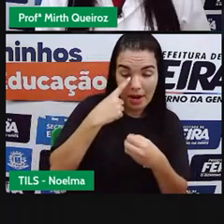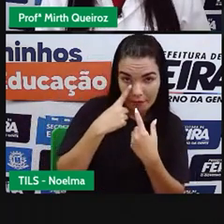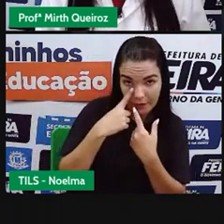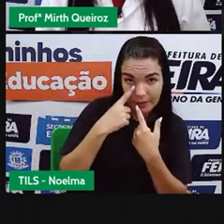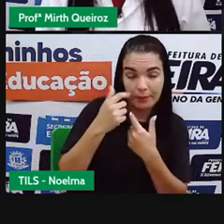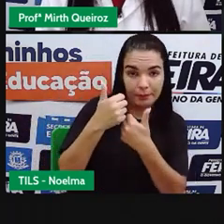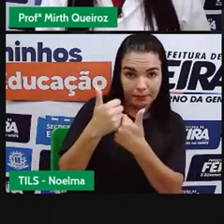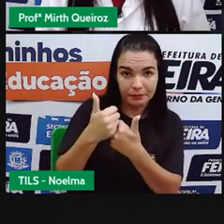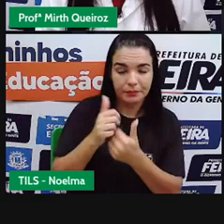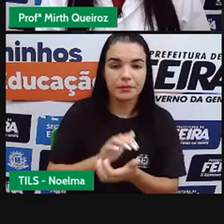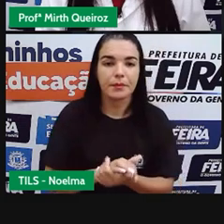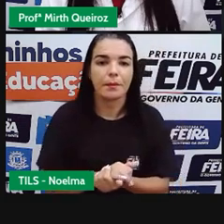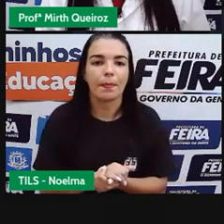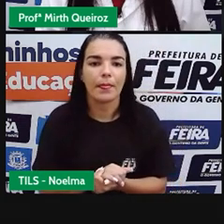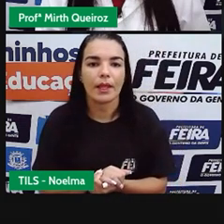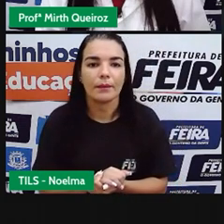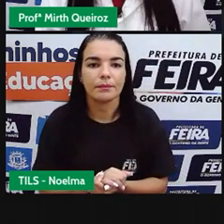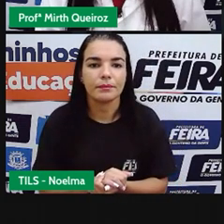verificar?